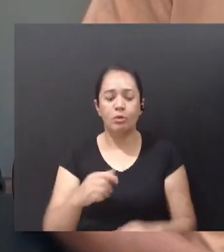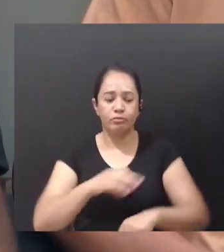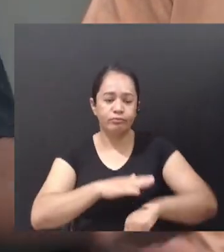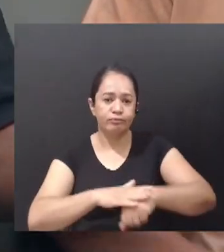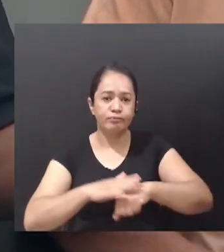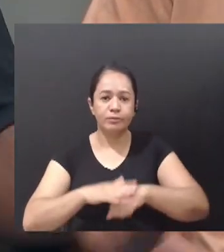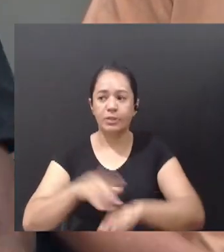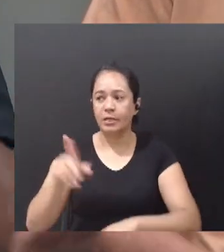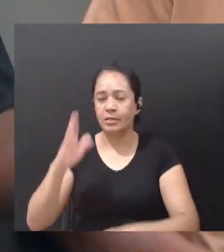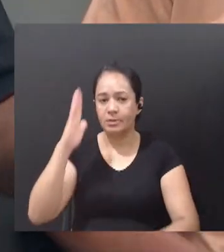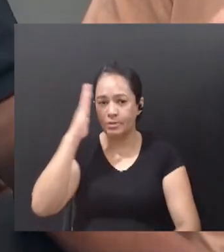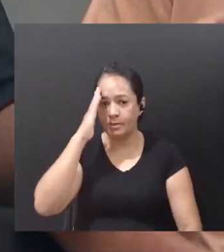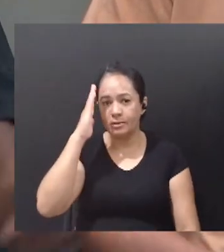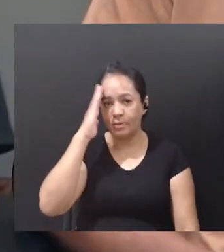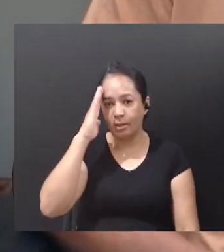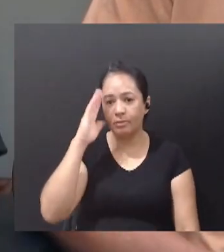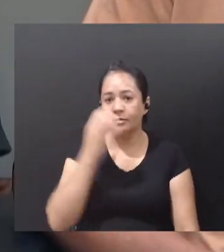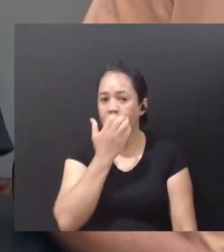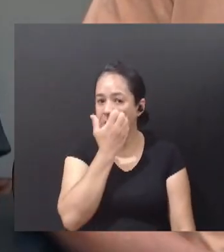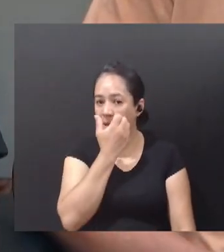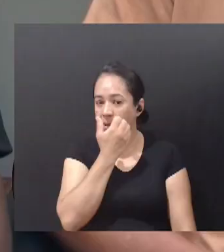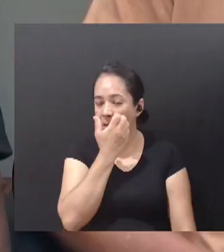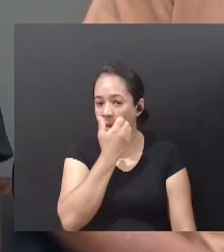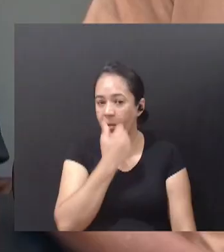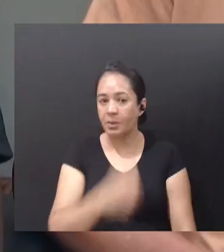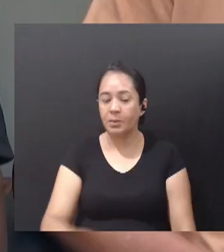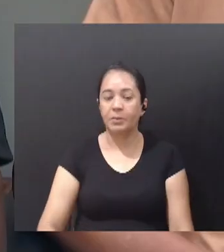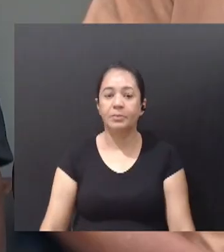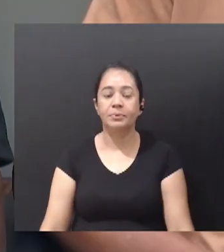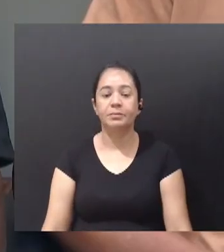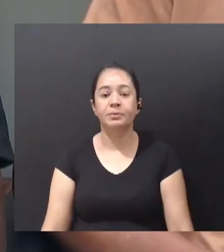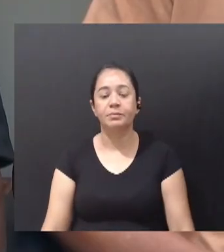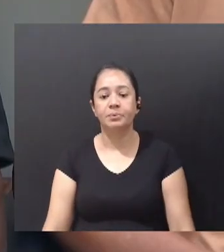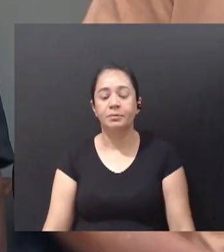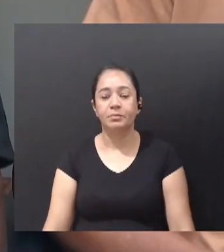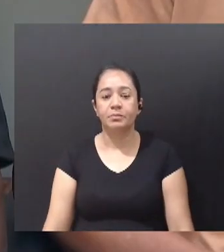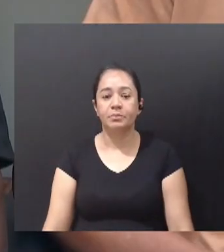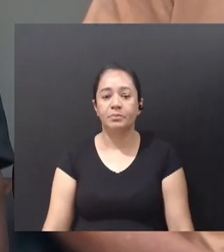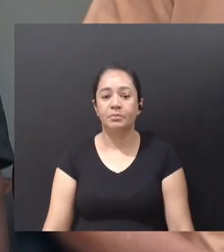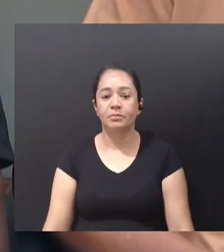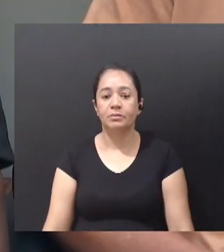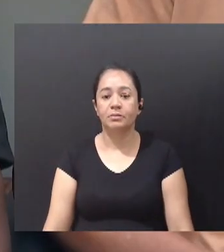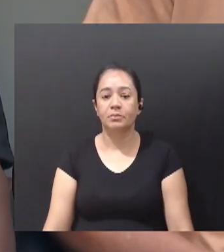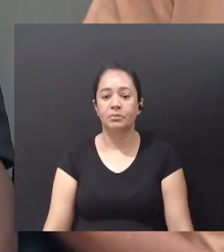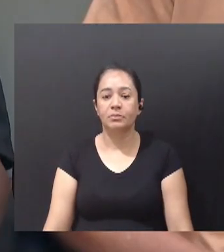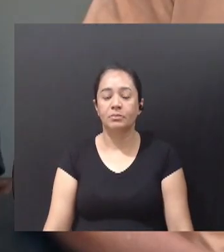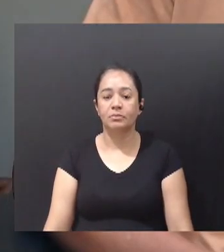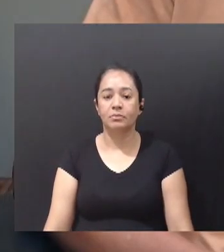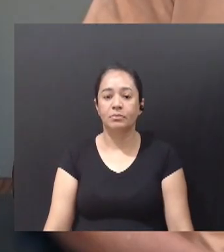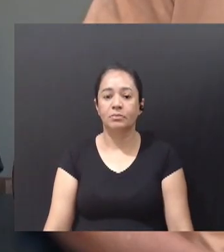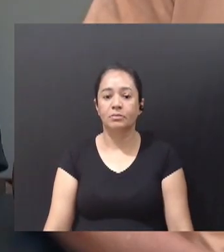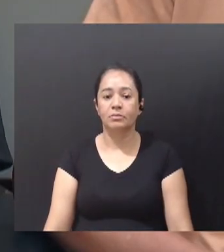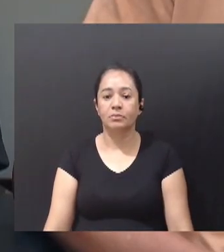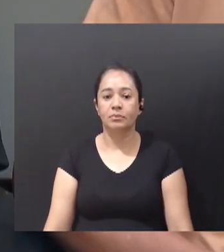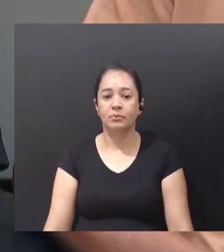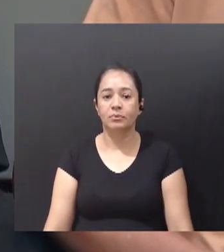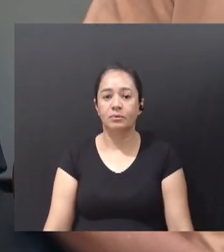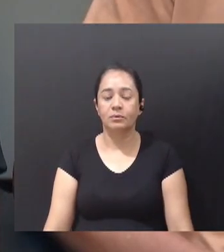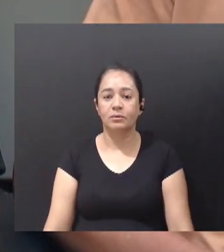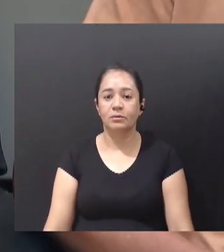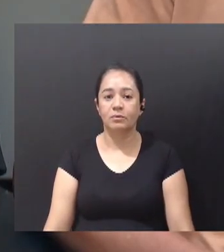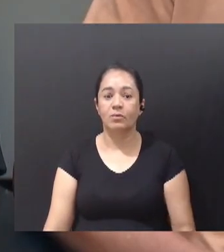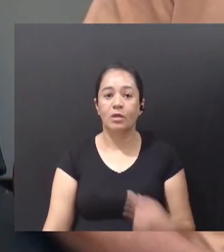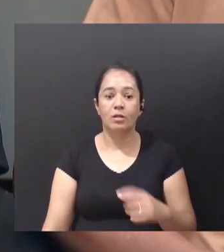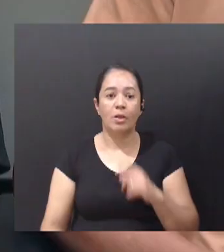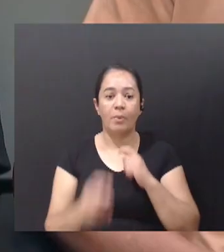aí, a Vivi também, que era do Quatro Bases também, né? E, enfim, a gente ia cantar, e